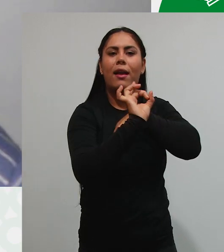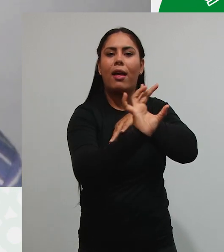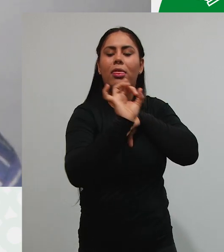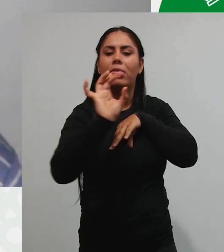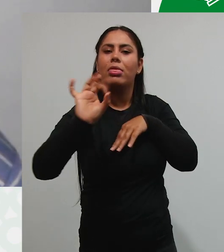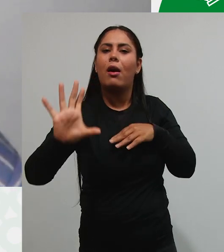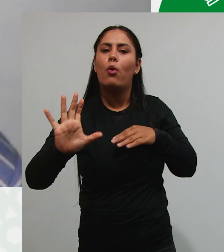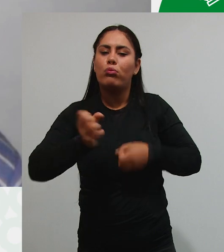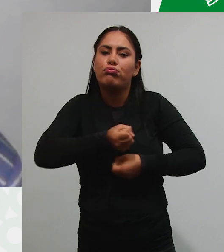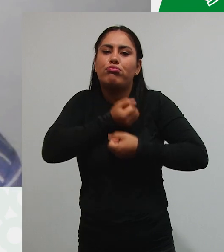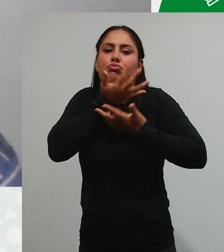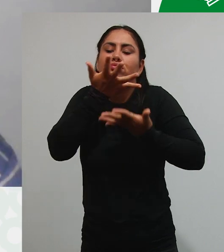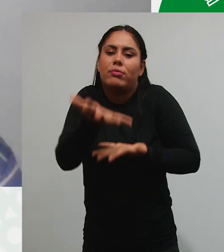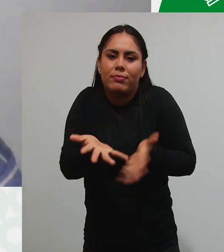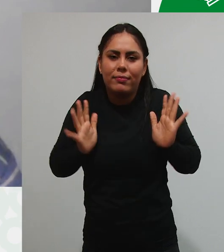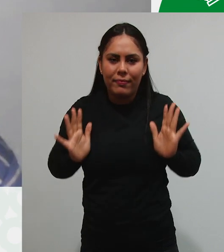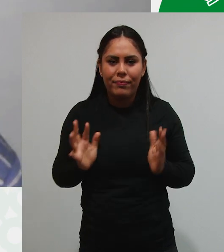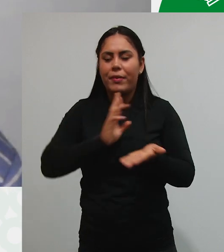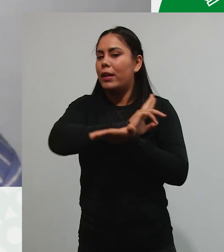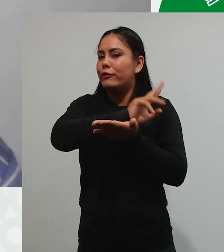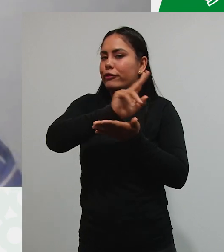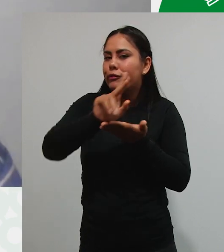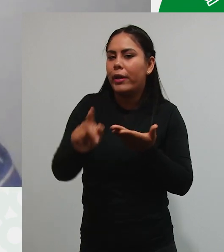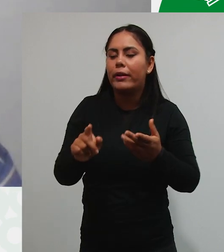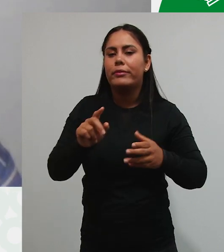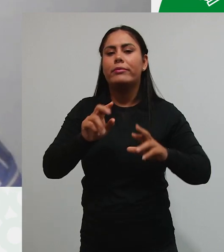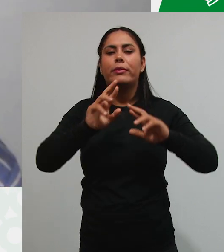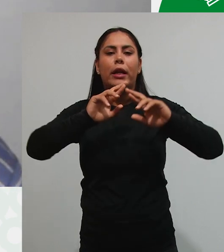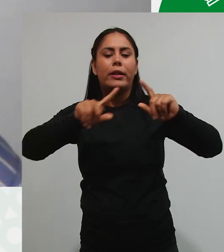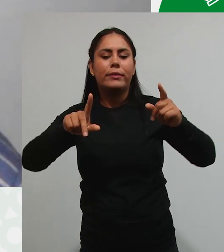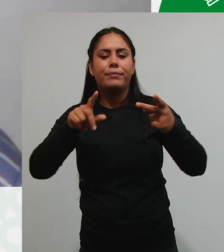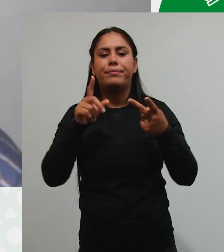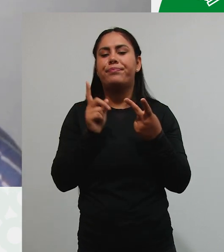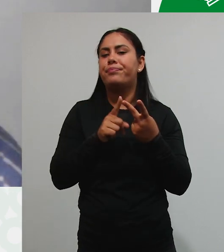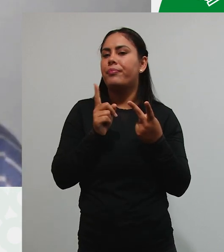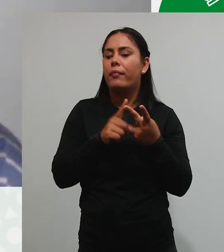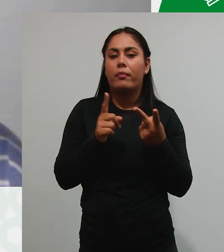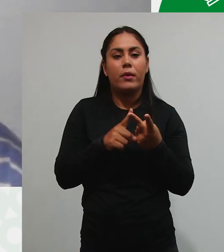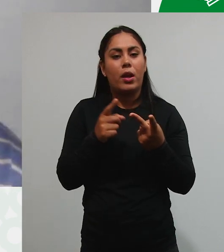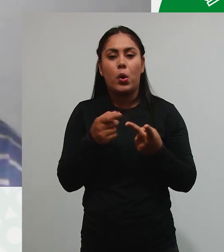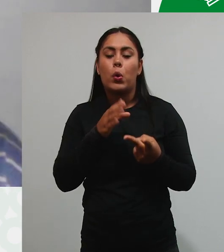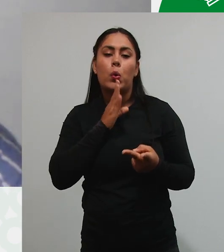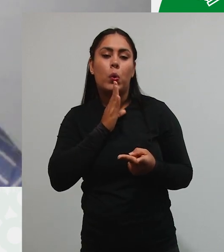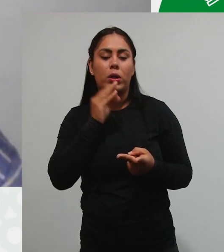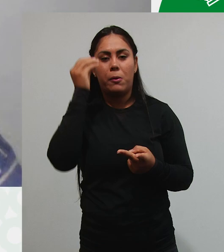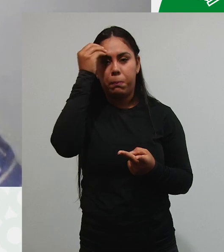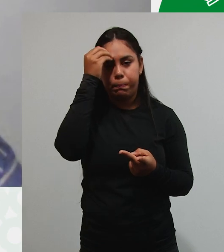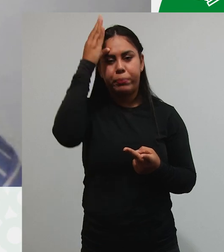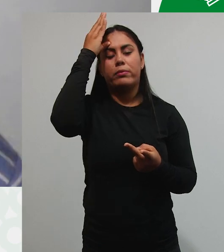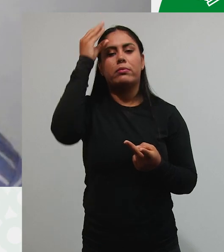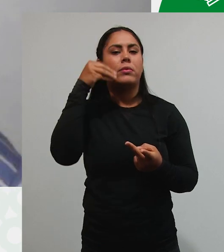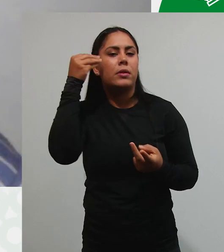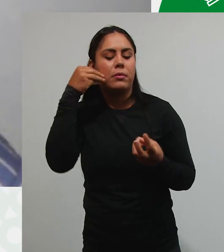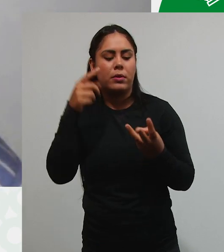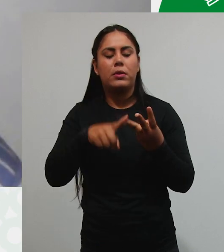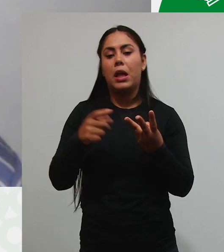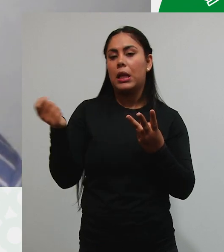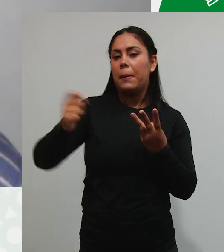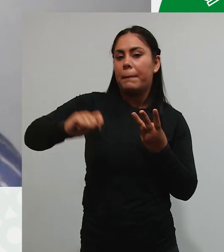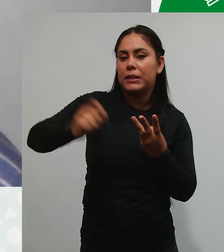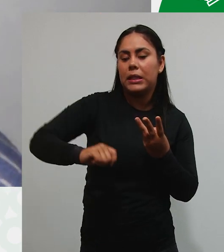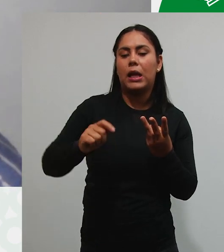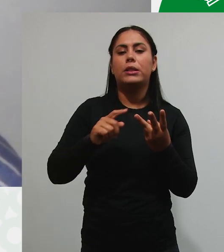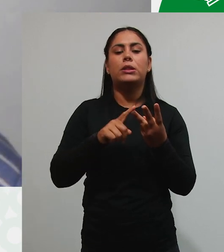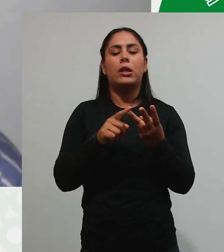compreendido a partir daquilo que ele é, a partir das suas adversidades, a partir dos seus conhecimentos, das suas